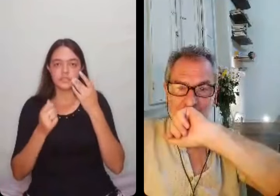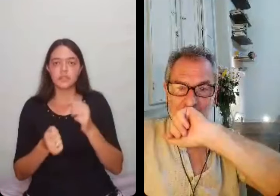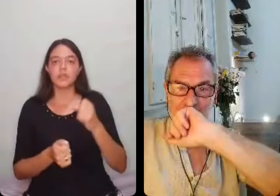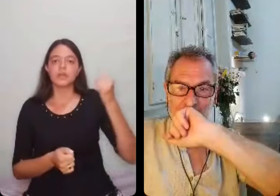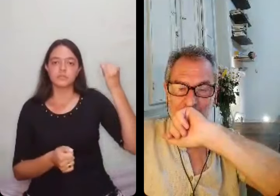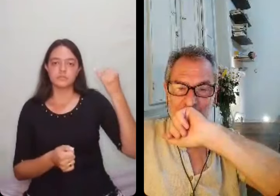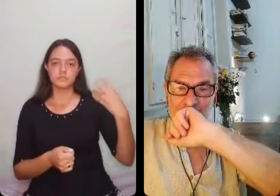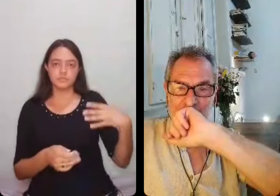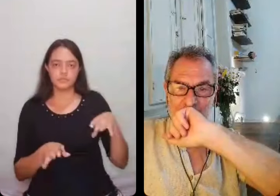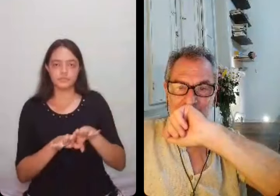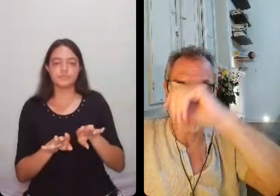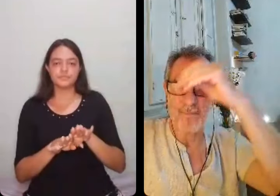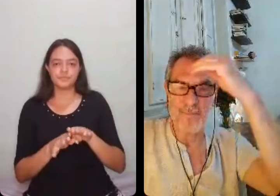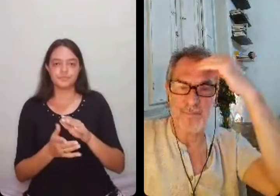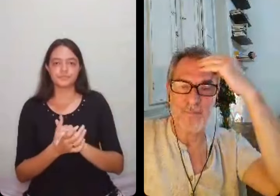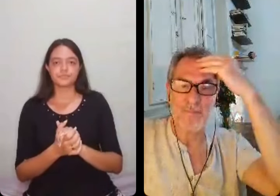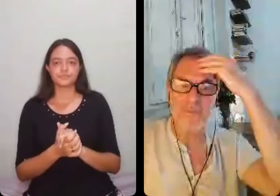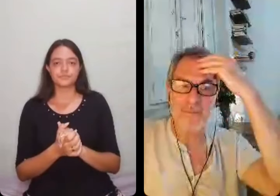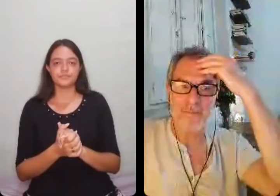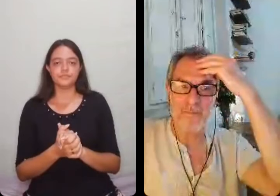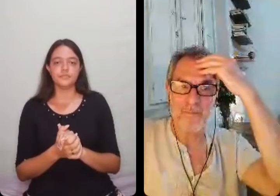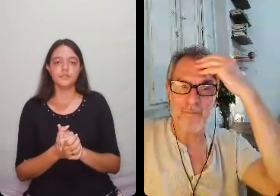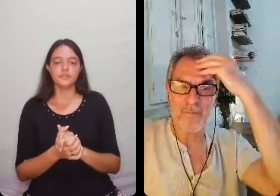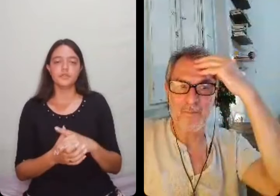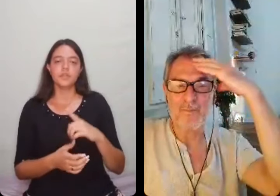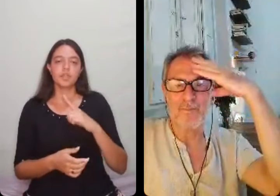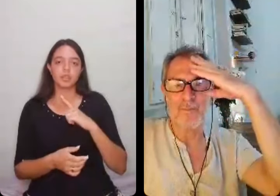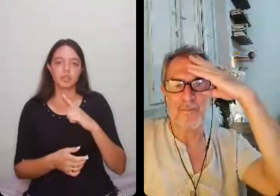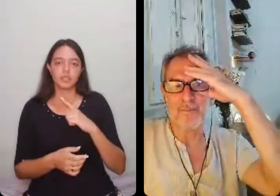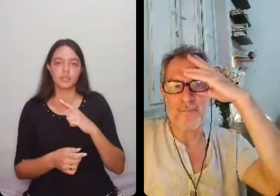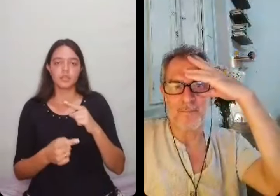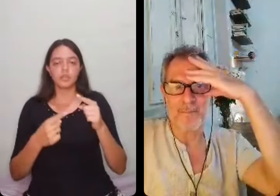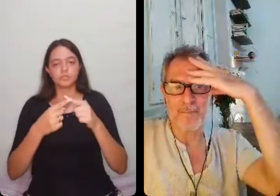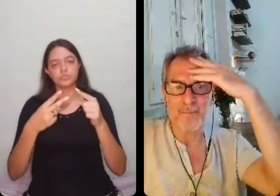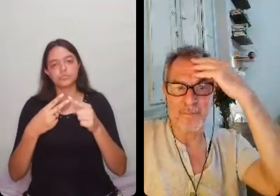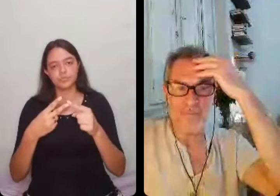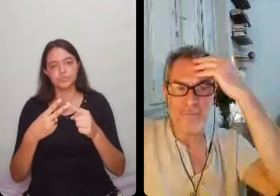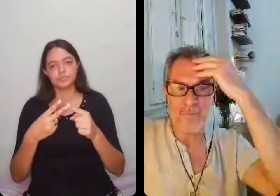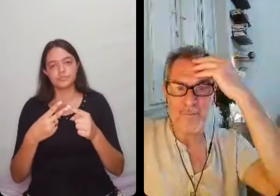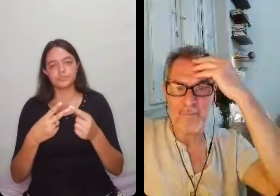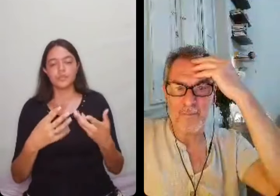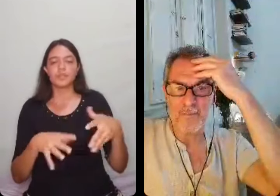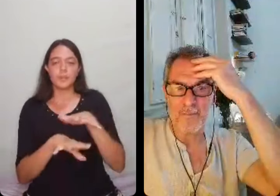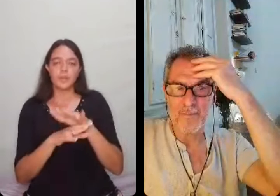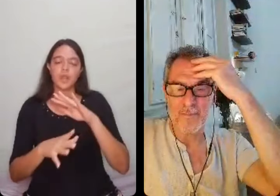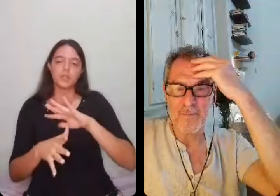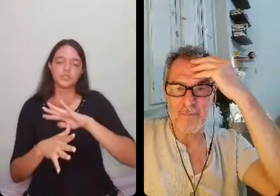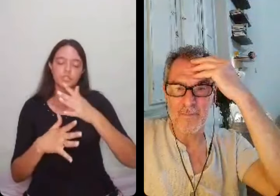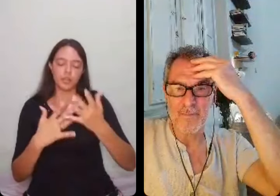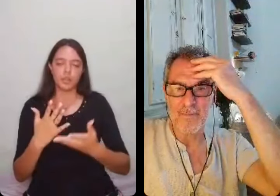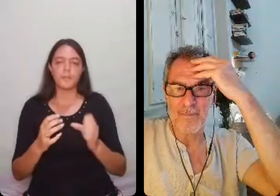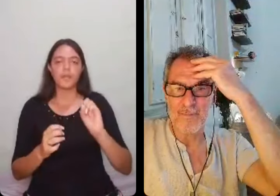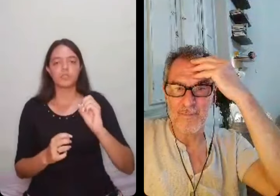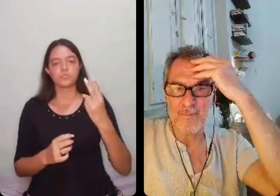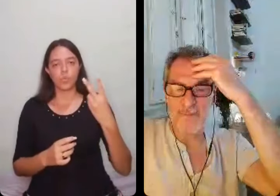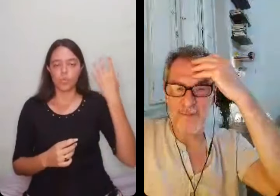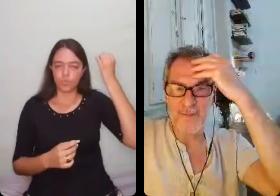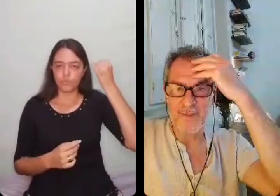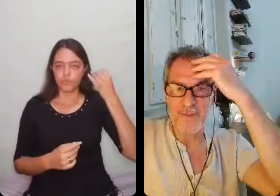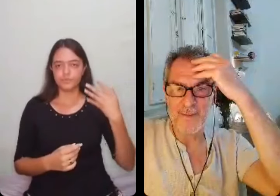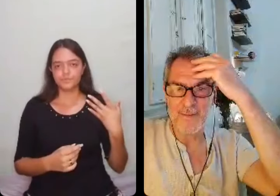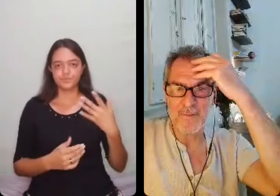então tem essas duas opções, então isso é muito importante e, bom, queria agradecer mais uma vez,